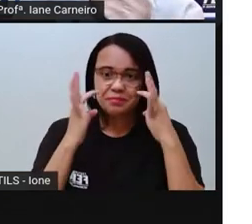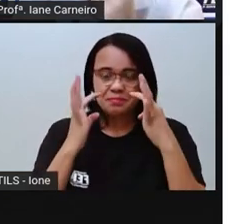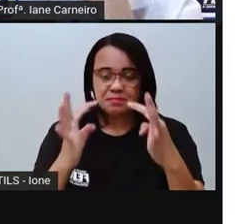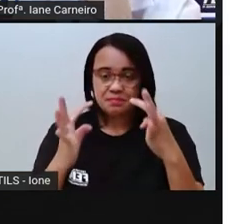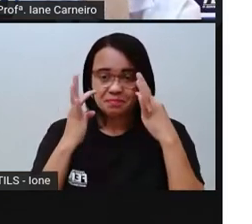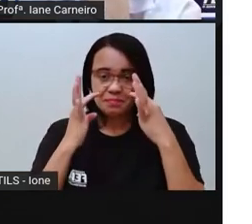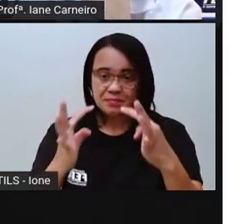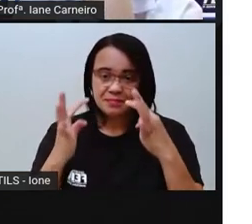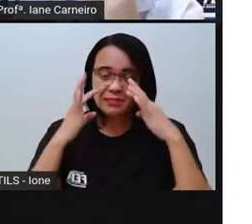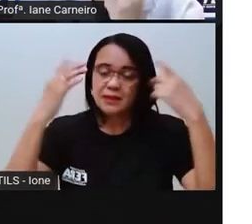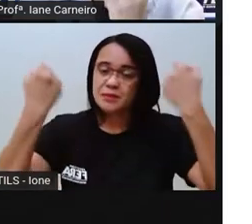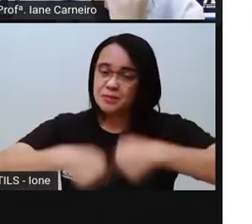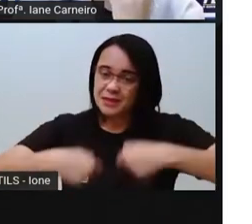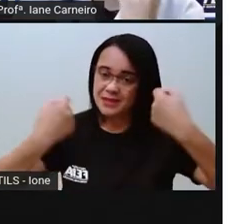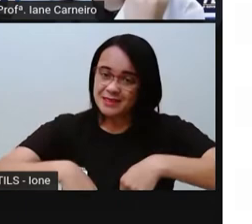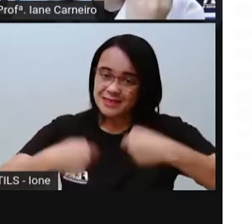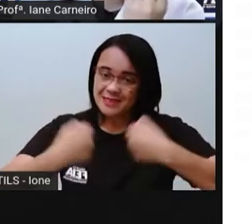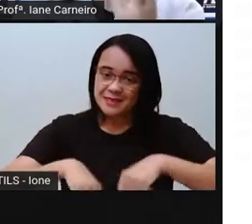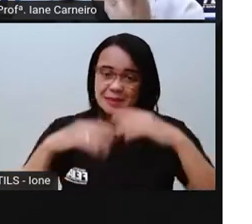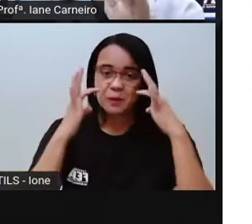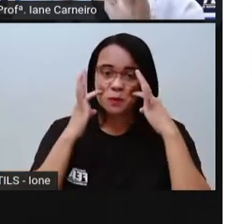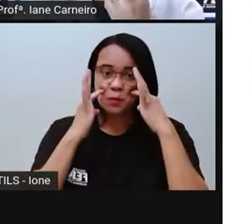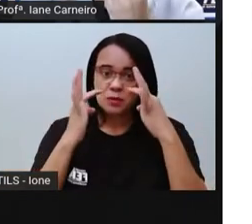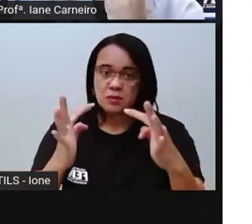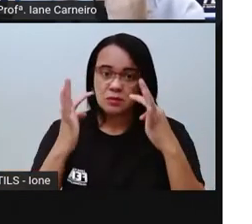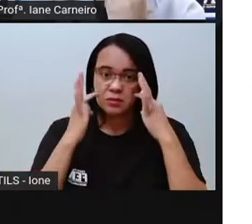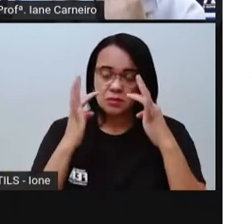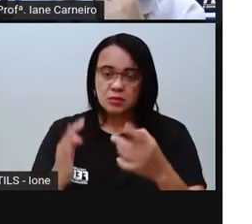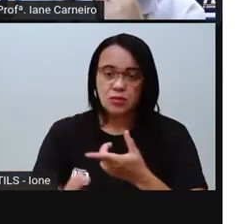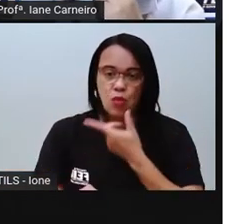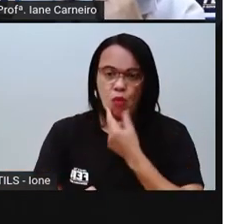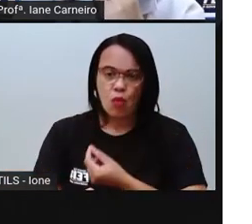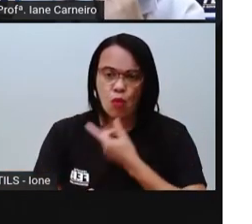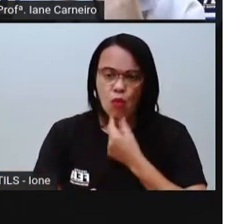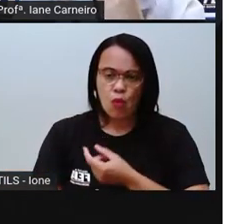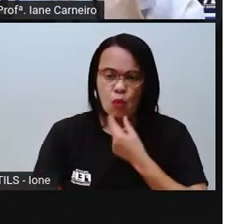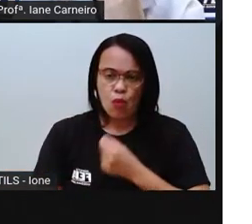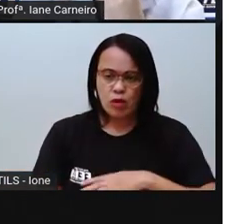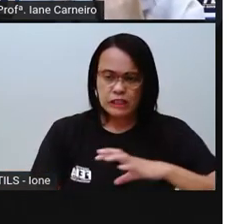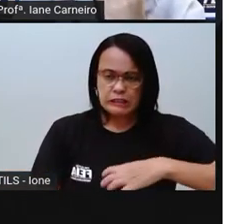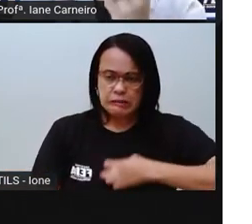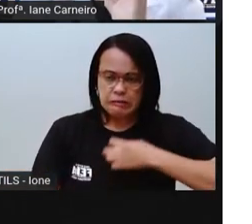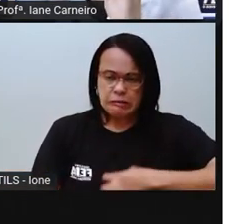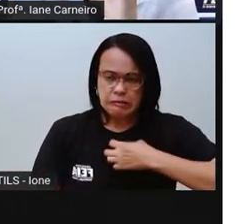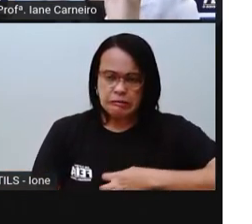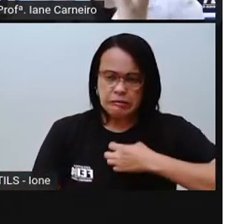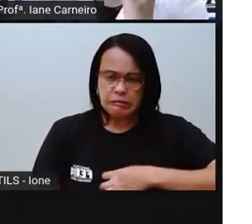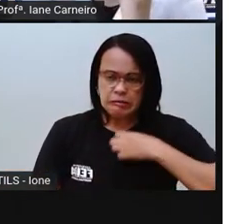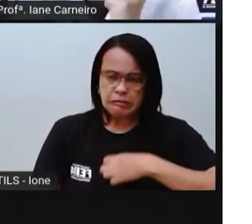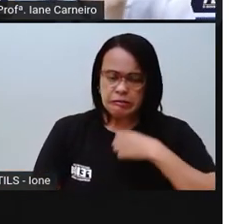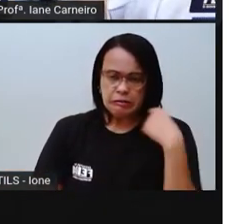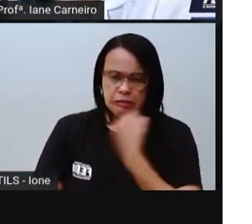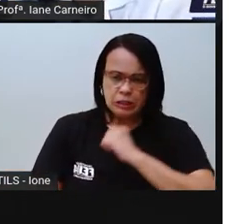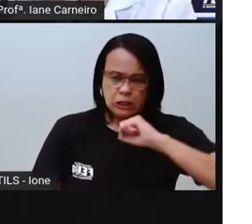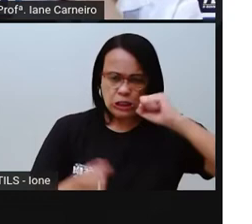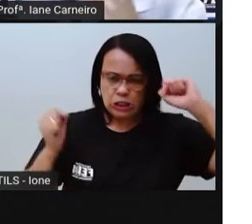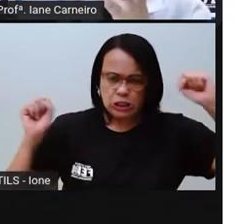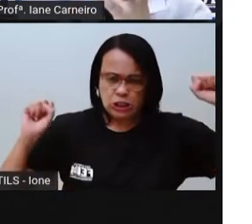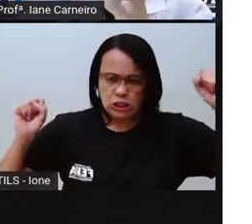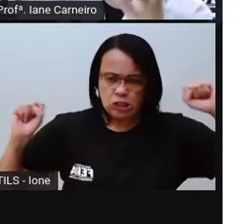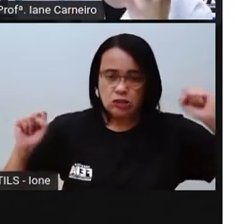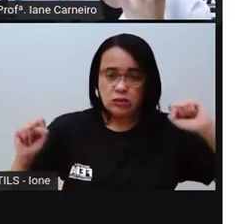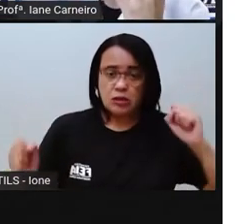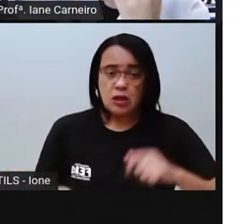parado. O homem aqui com a cara muito furiosa olhando para o menino, a moça também meio avermelhada,